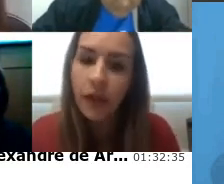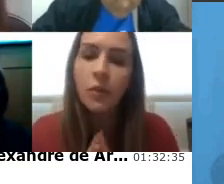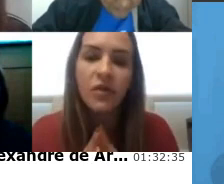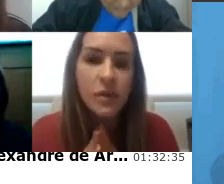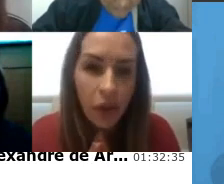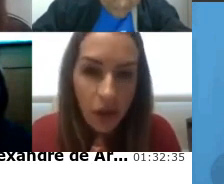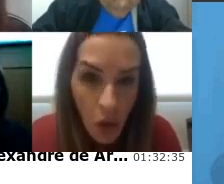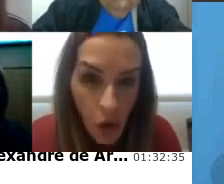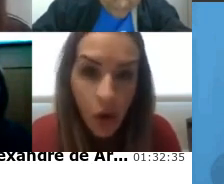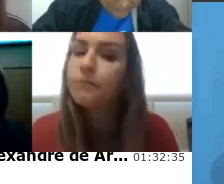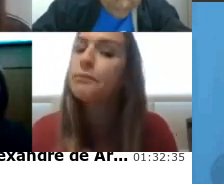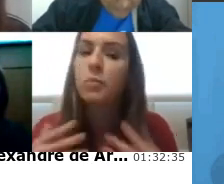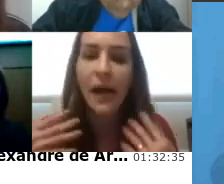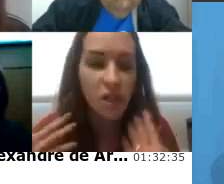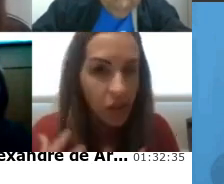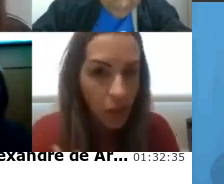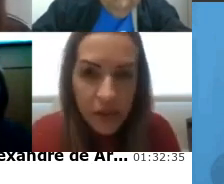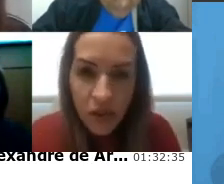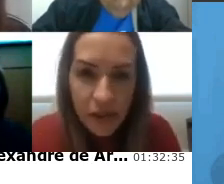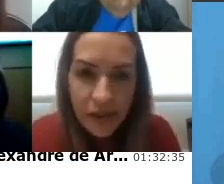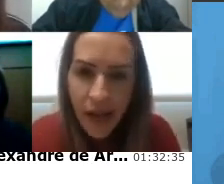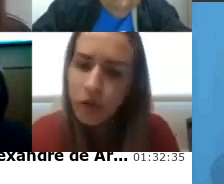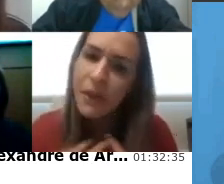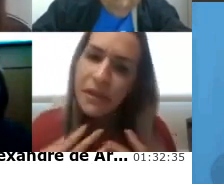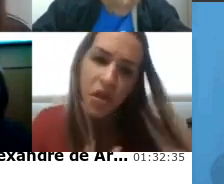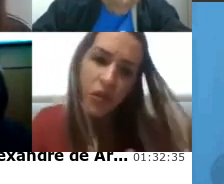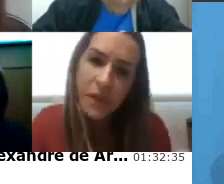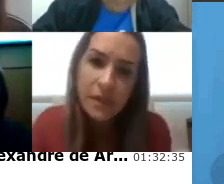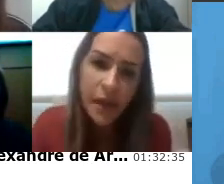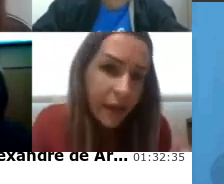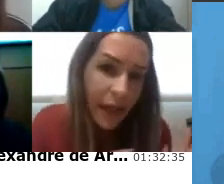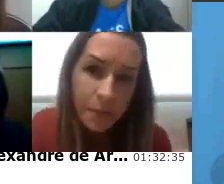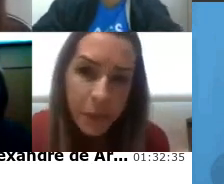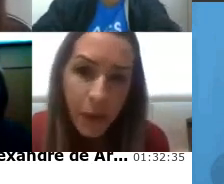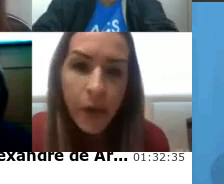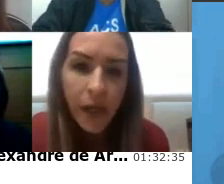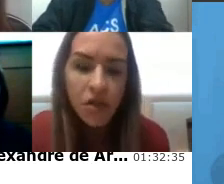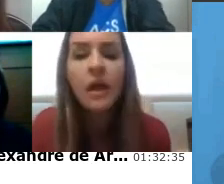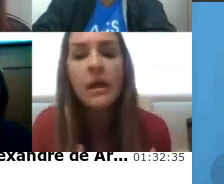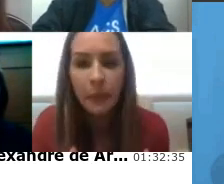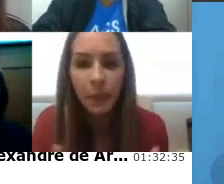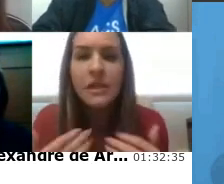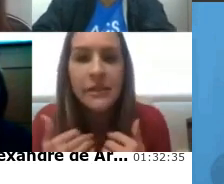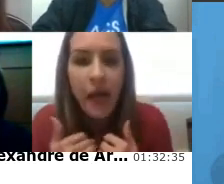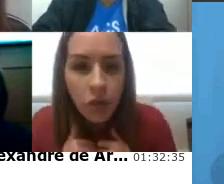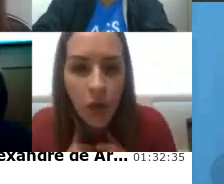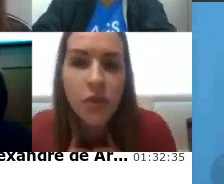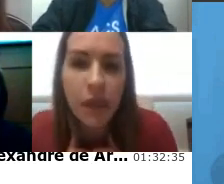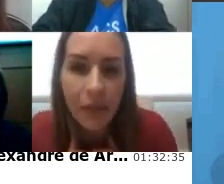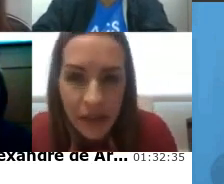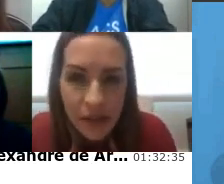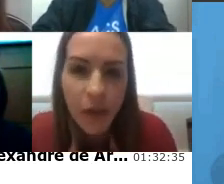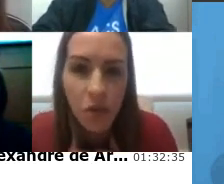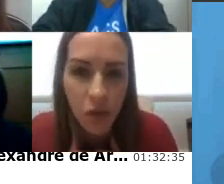de tratamento para fazer o TDO por mais tempo que seja necessário tem pacientes que vão precisar daquele primeiro mês depois eles se